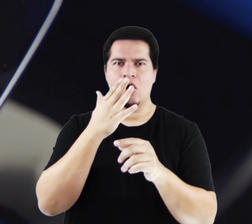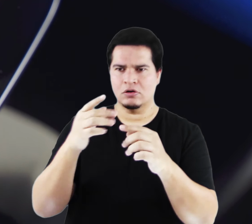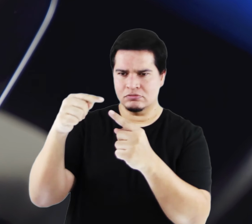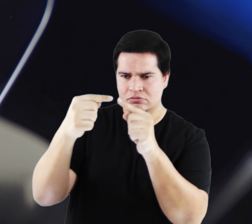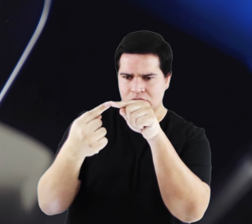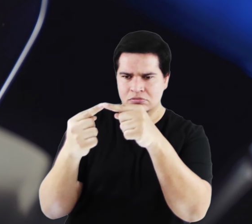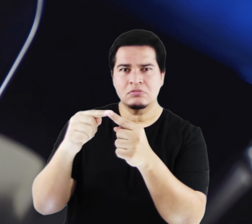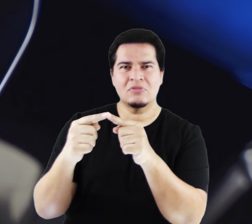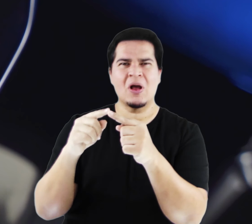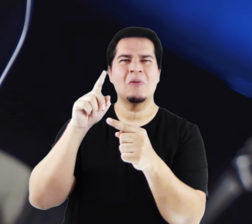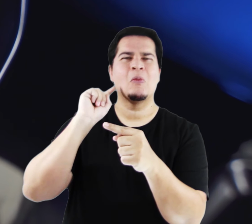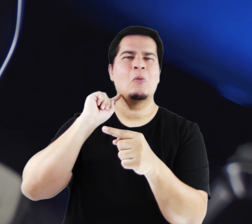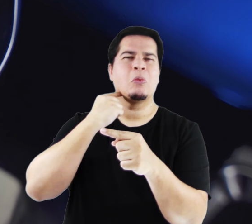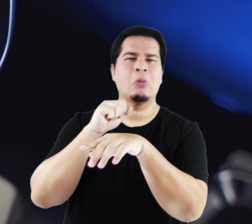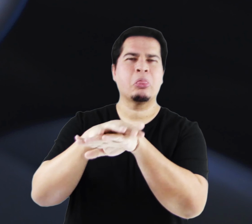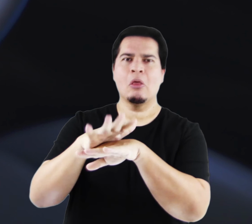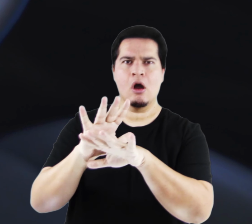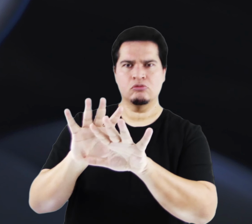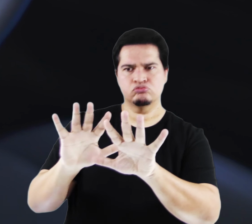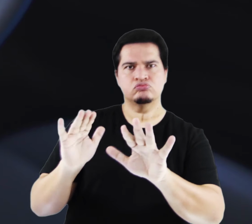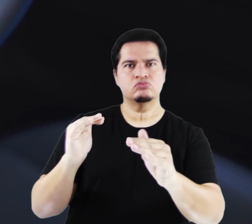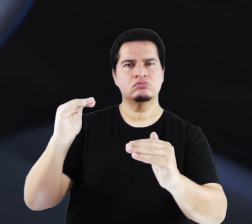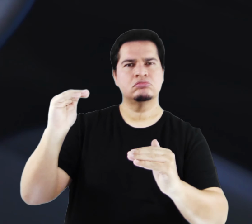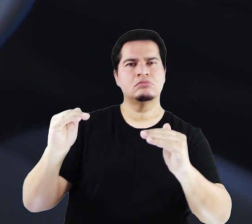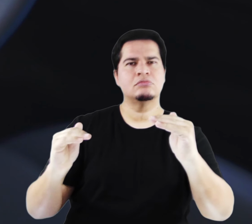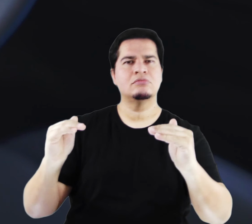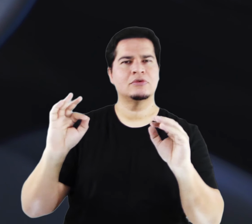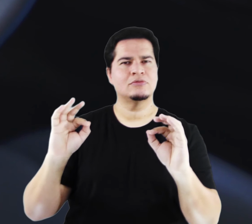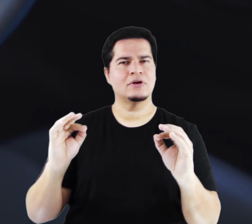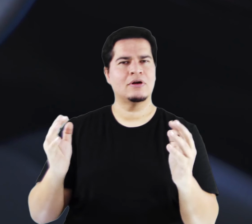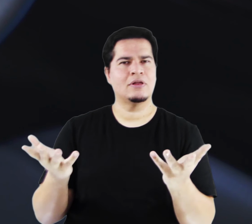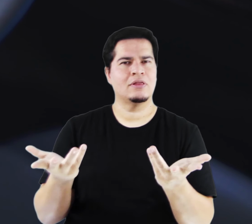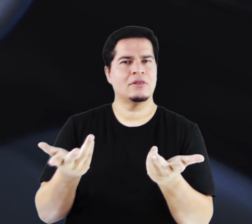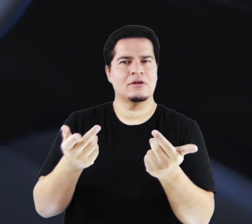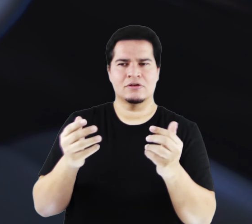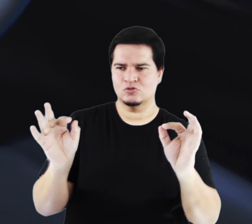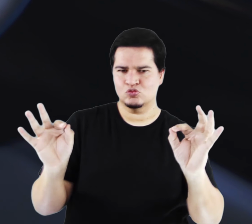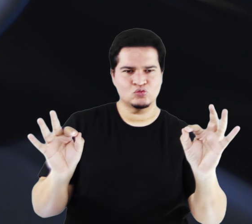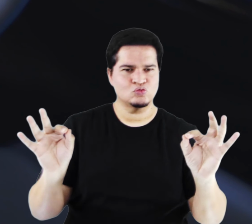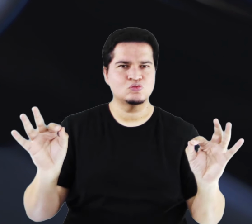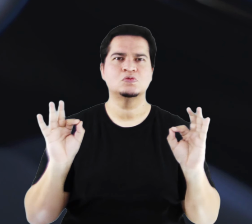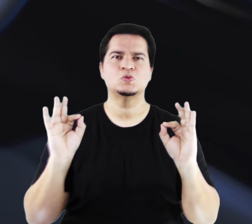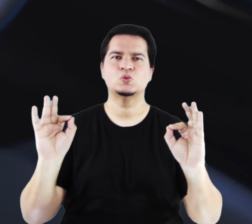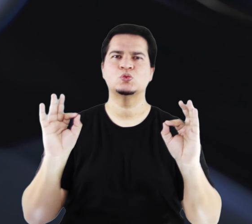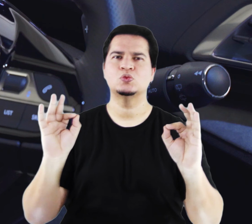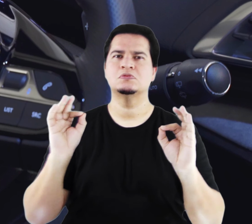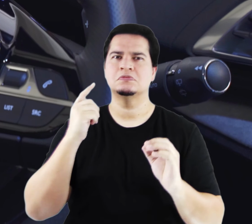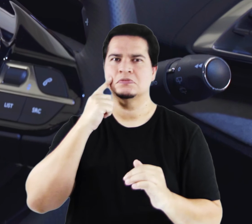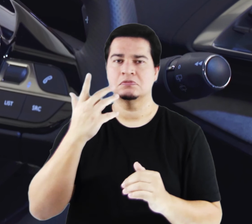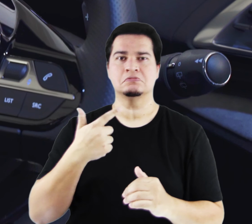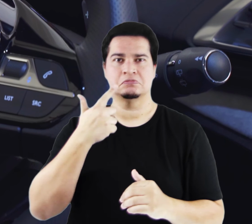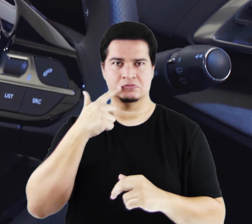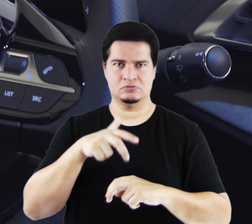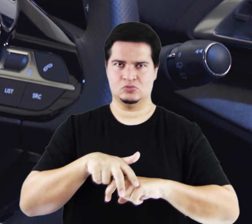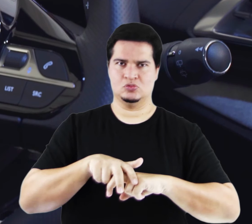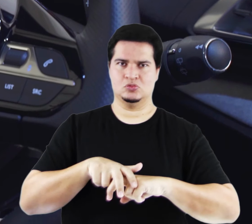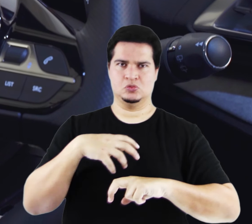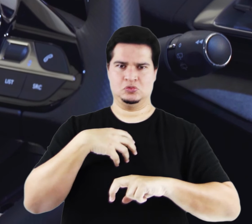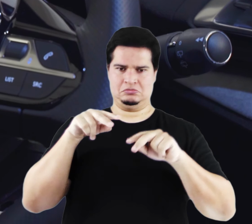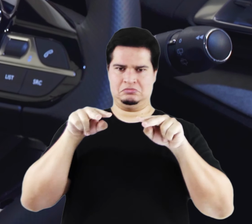fica toda suja, né? Então tem um cuidado e um carinho muito grande. E essa experiência fornecida por esse cluster flutuante